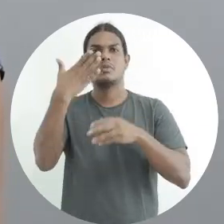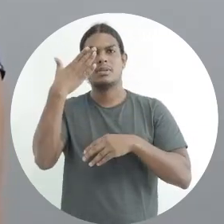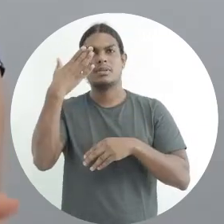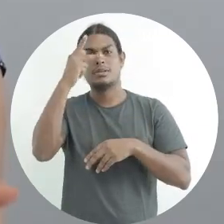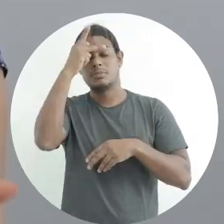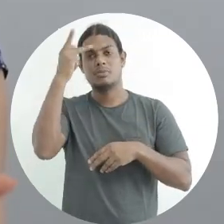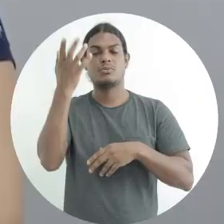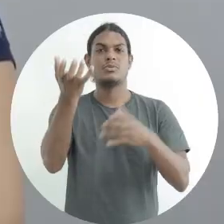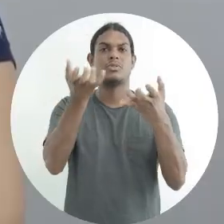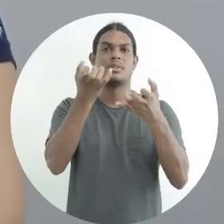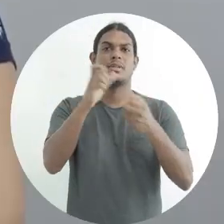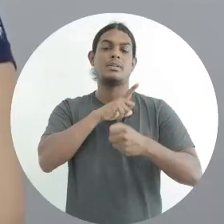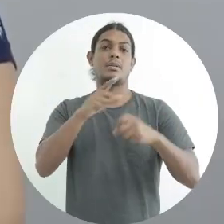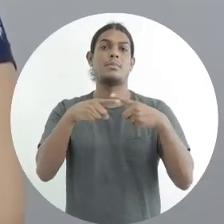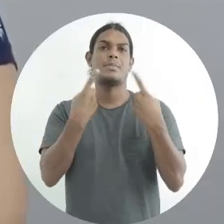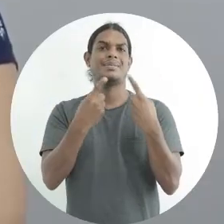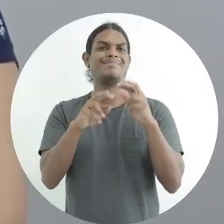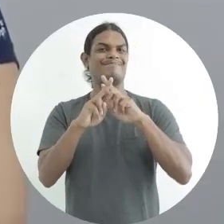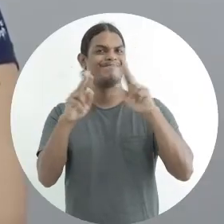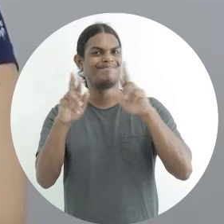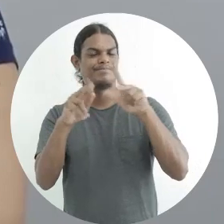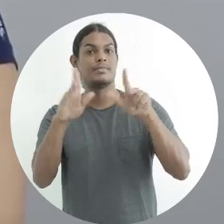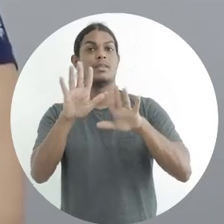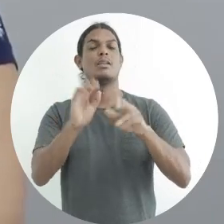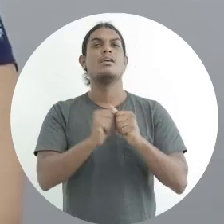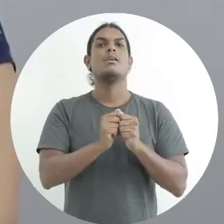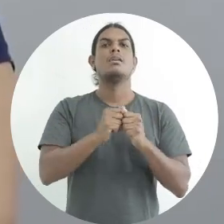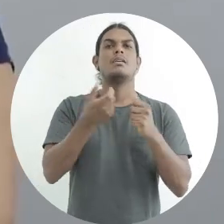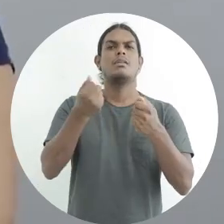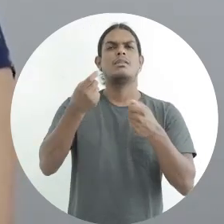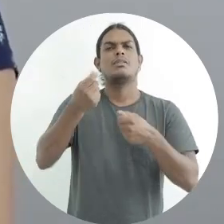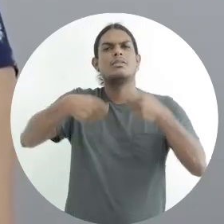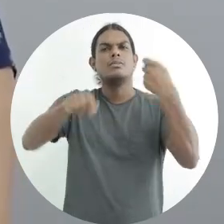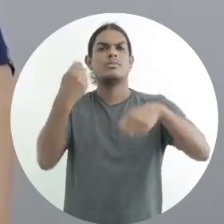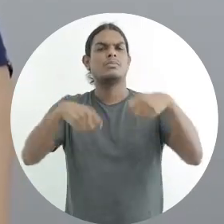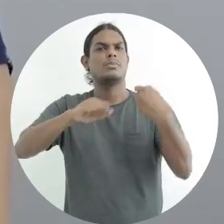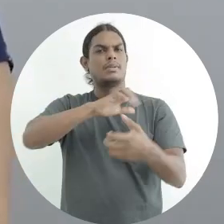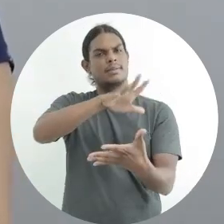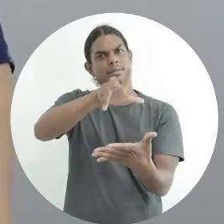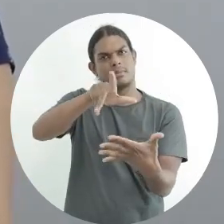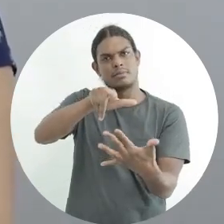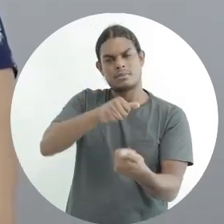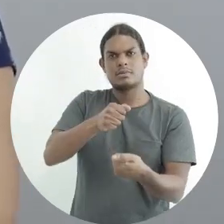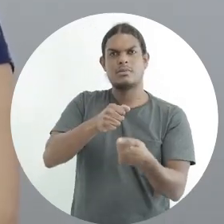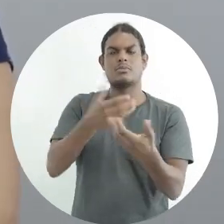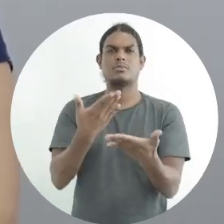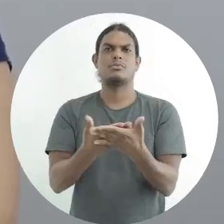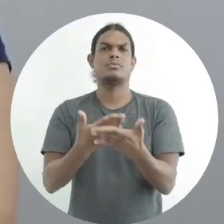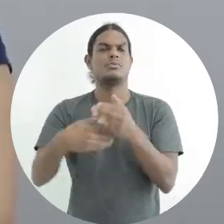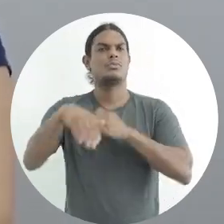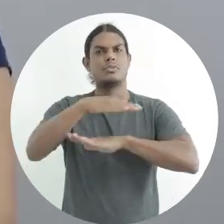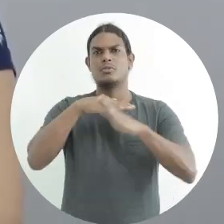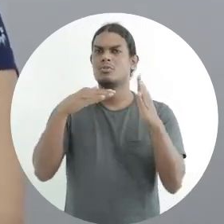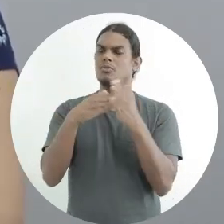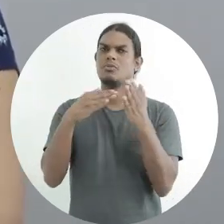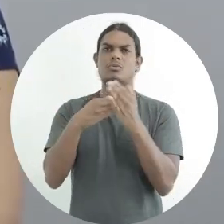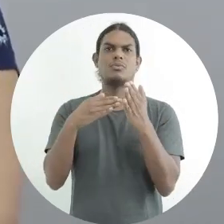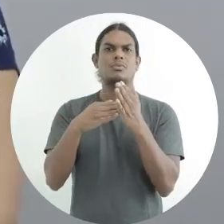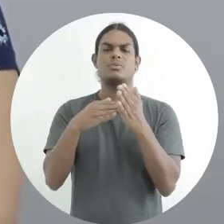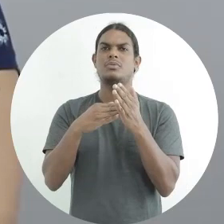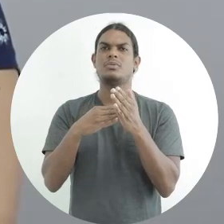é isso que ocorre. A economia internacional aborda todas as transações que ocorrem dentro